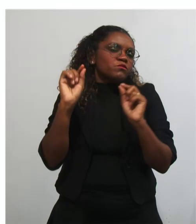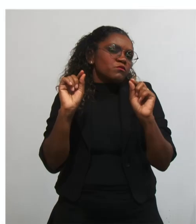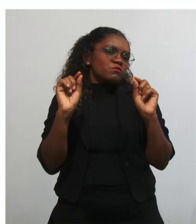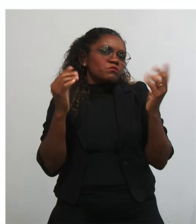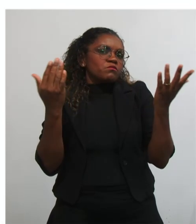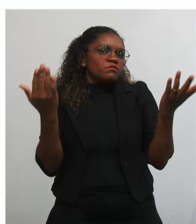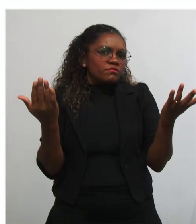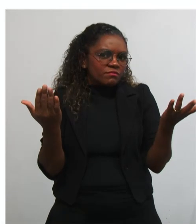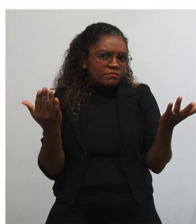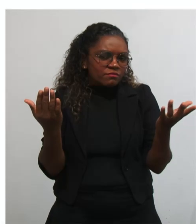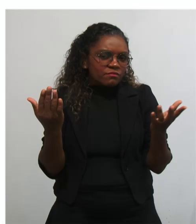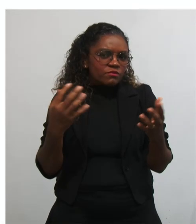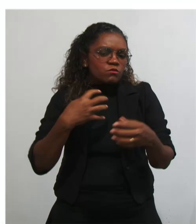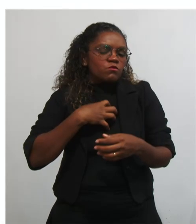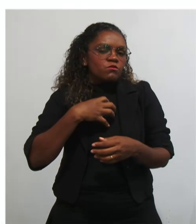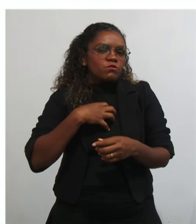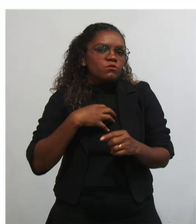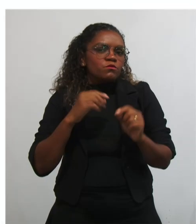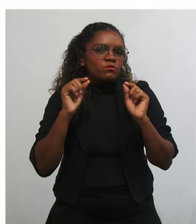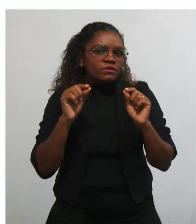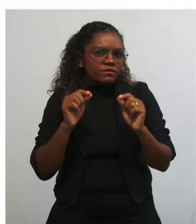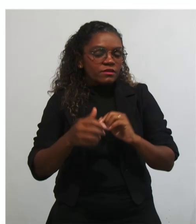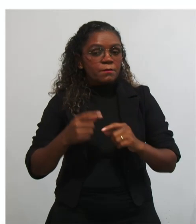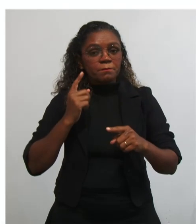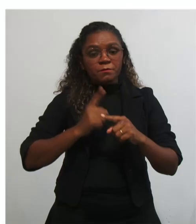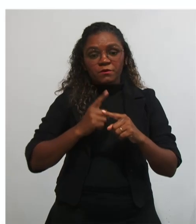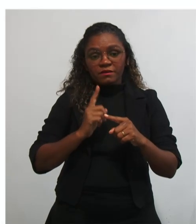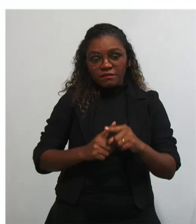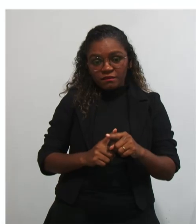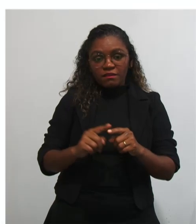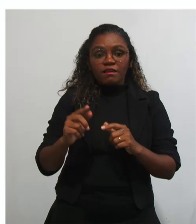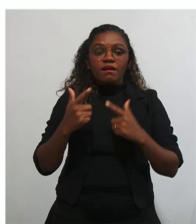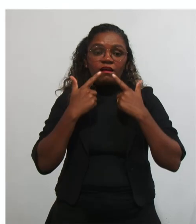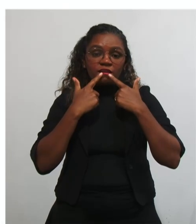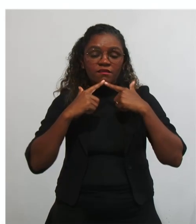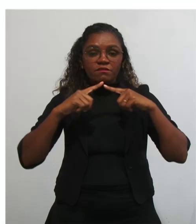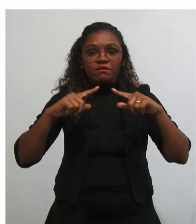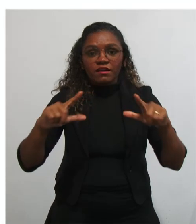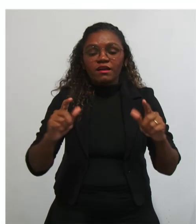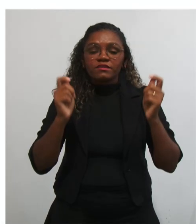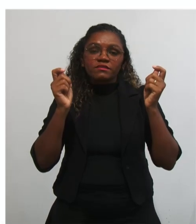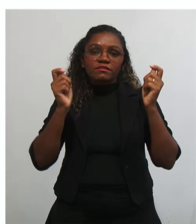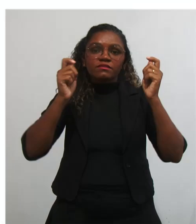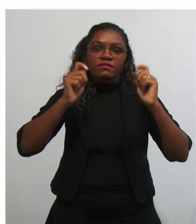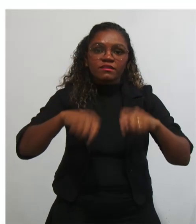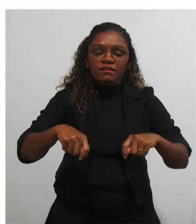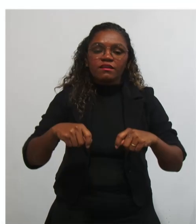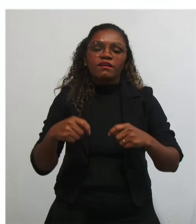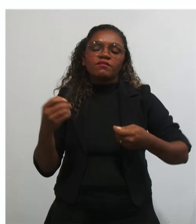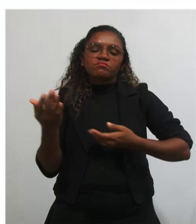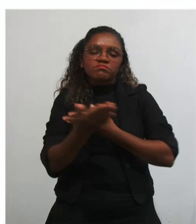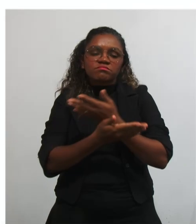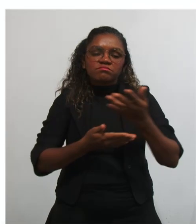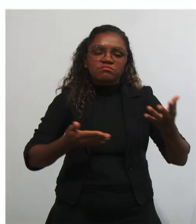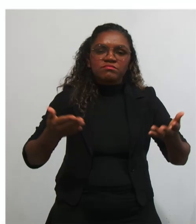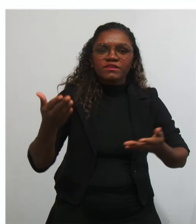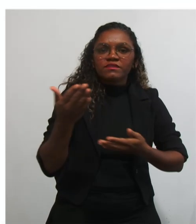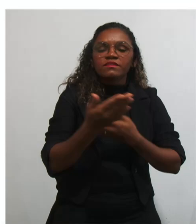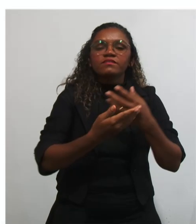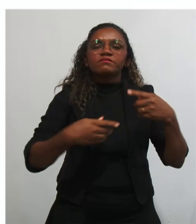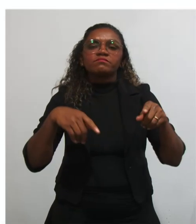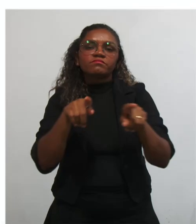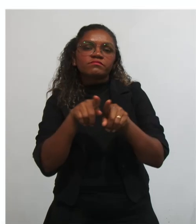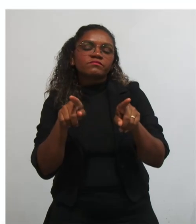é a linguagem que possibilita as vivências e as experiências do